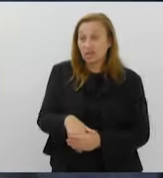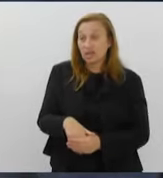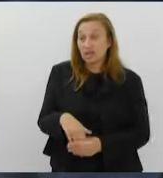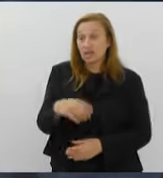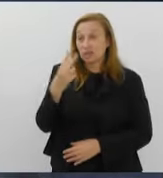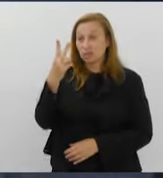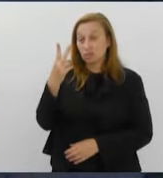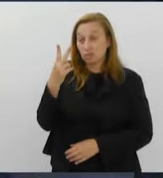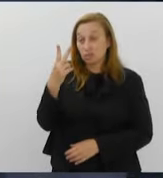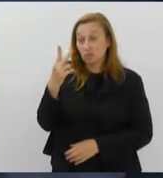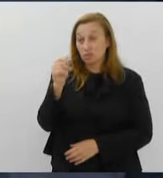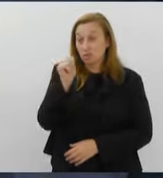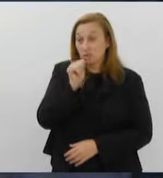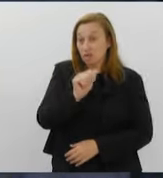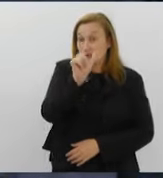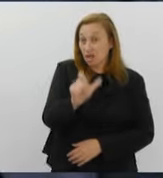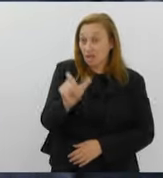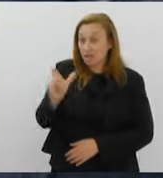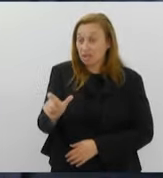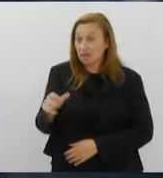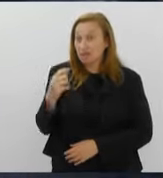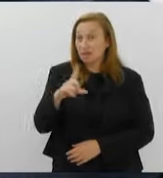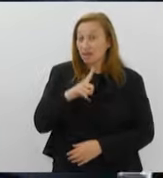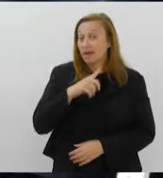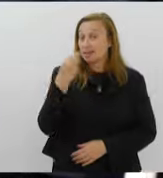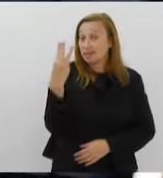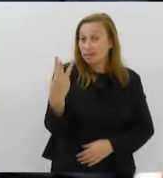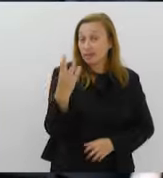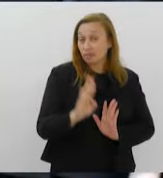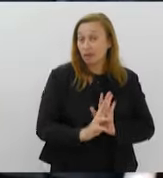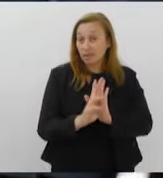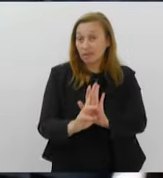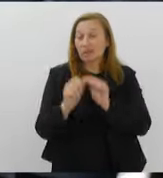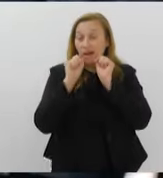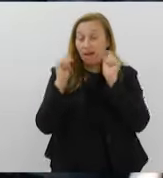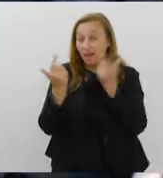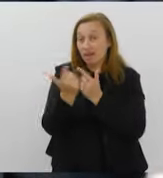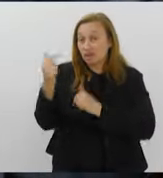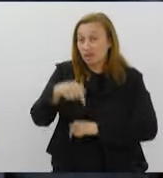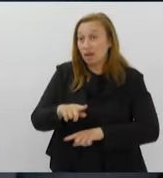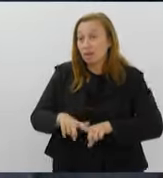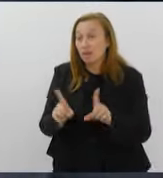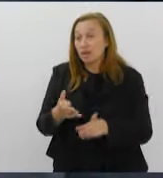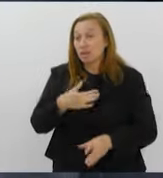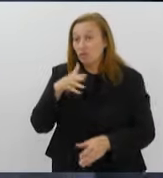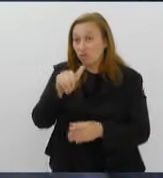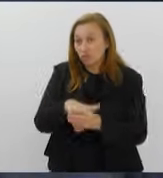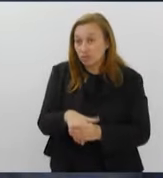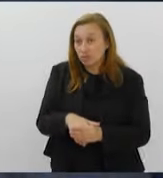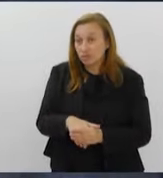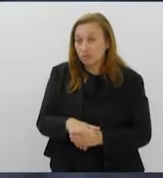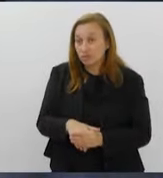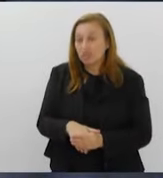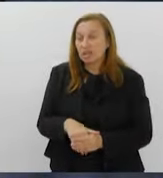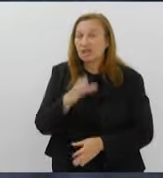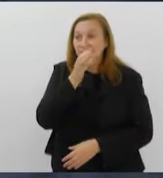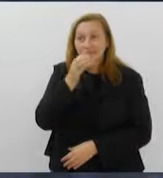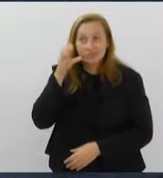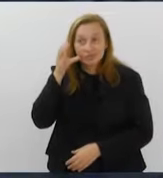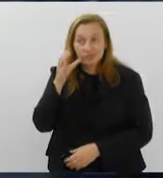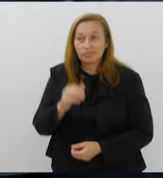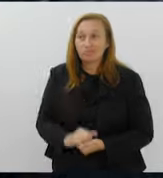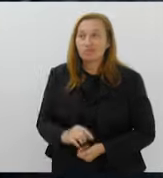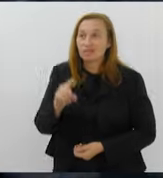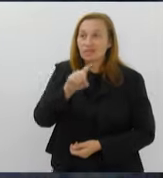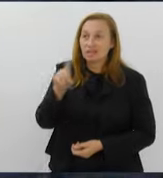vezes e tem três excelentes candidatos aí para representar a Lege aqui, mas o meu voto é a Célia Jordão e